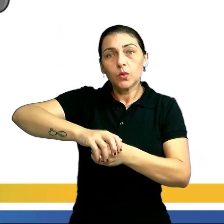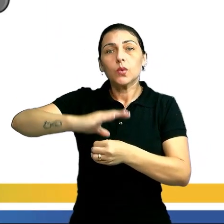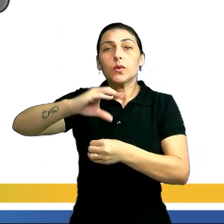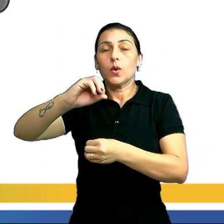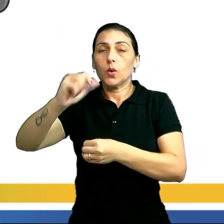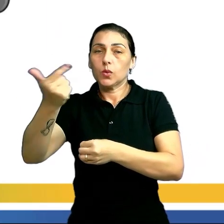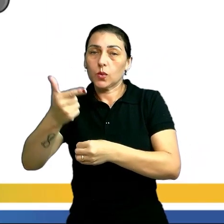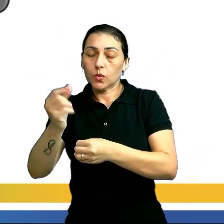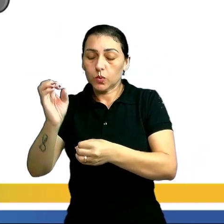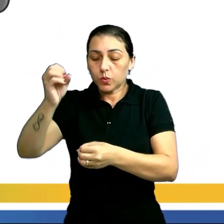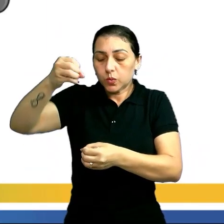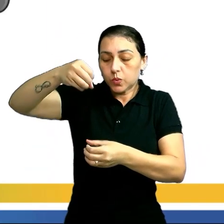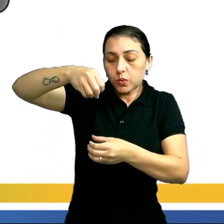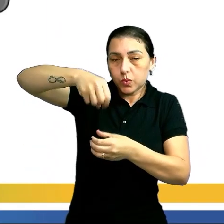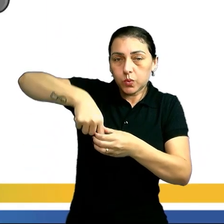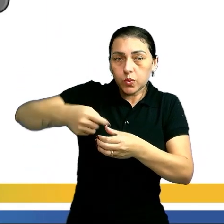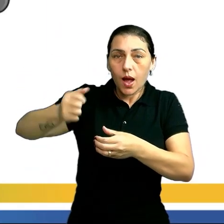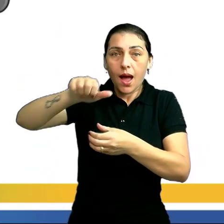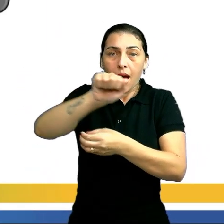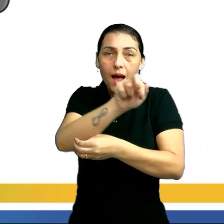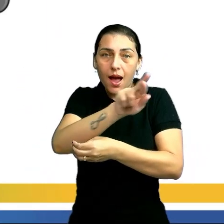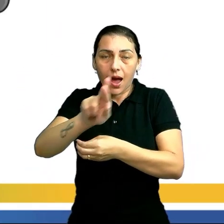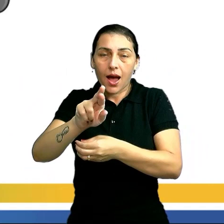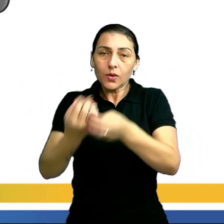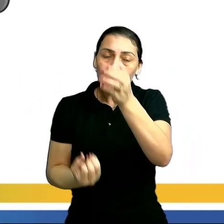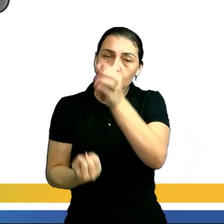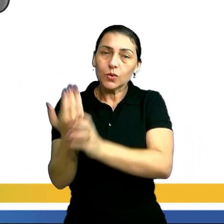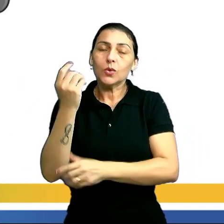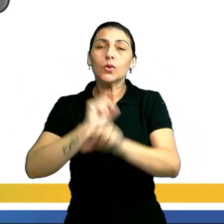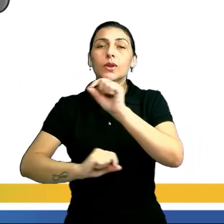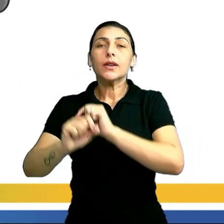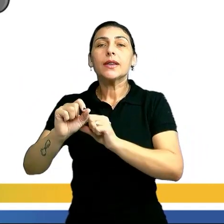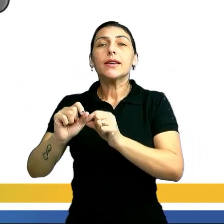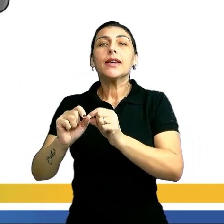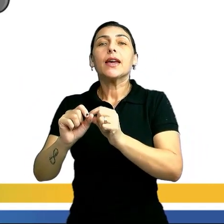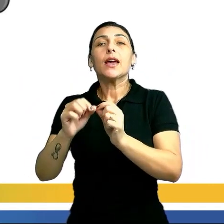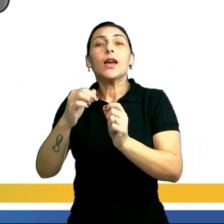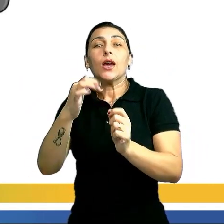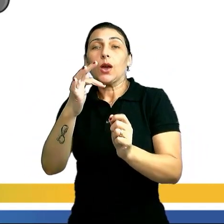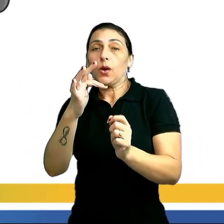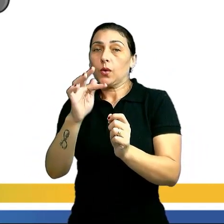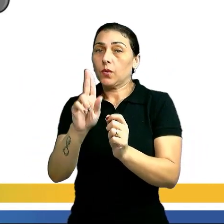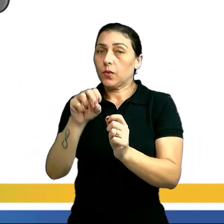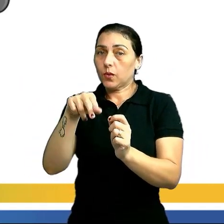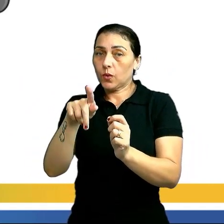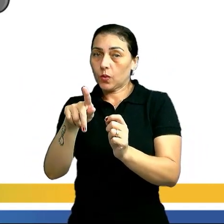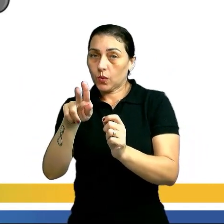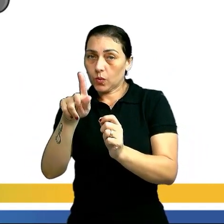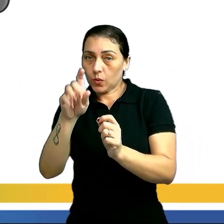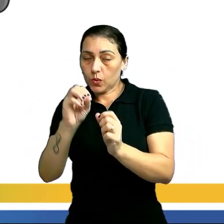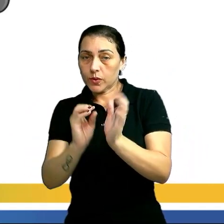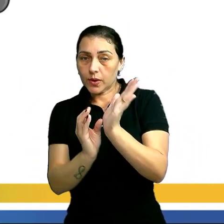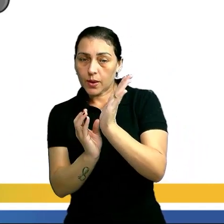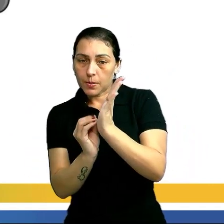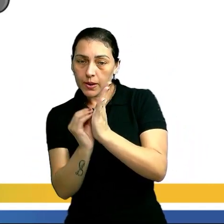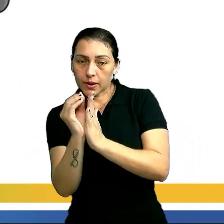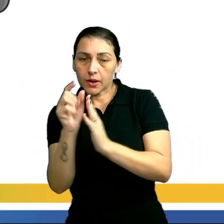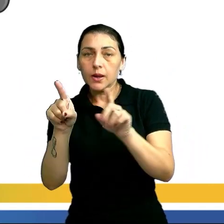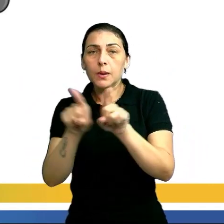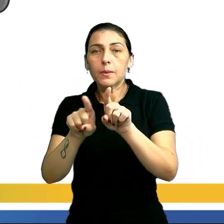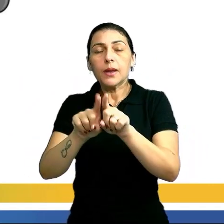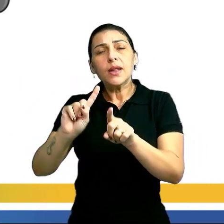gás, entrou ar e surgiram lá fungos e bactérias, que só posteriormente a